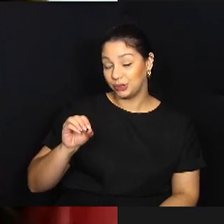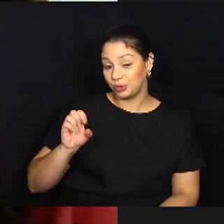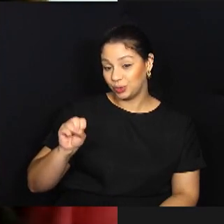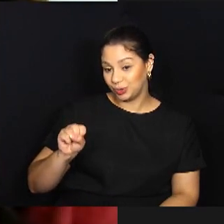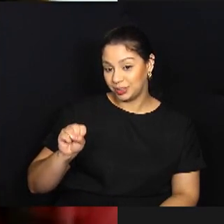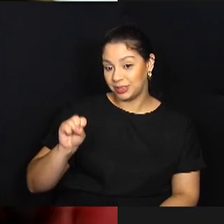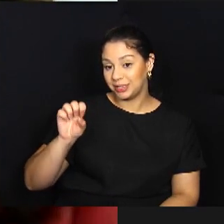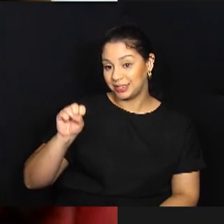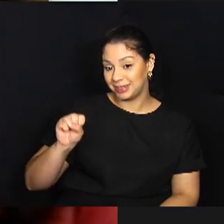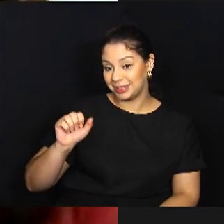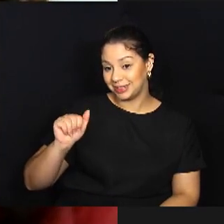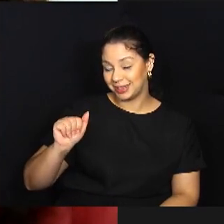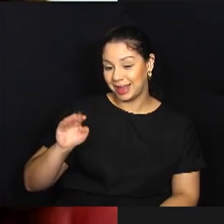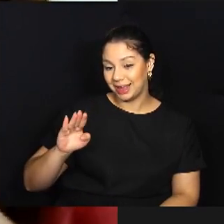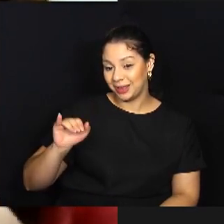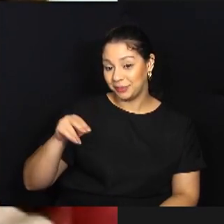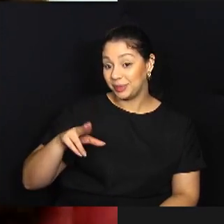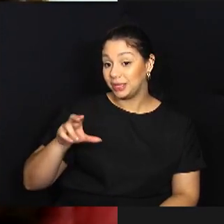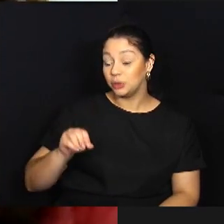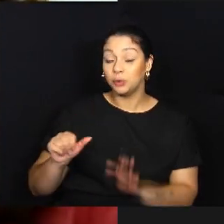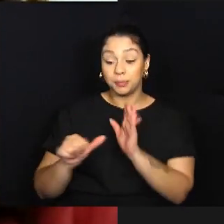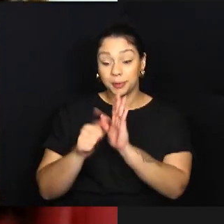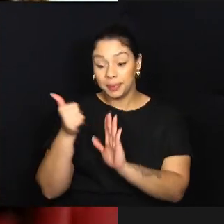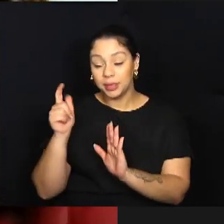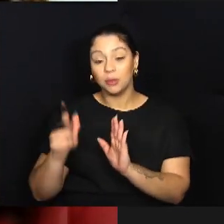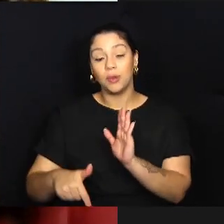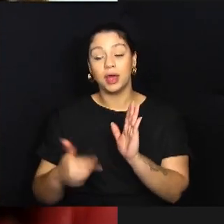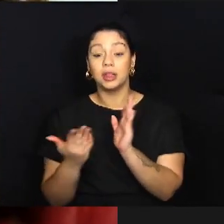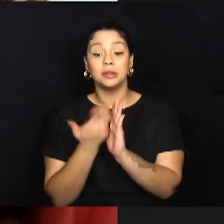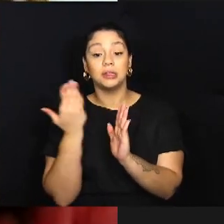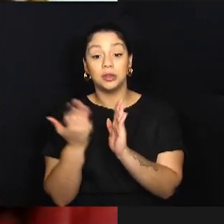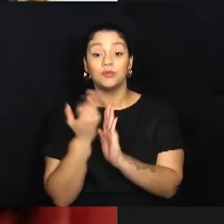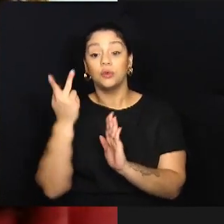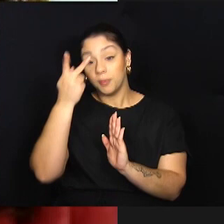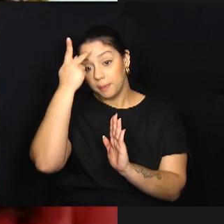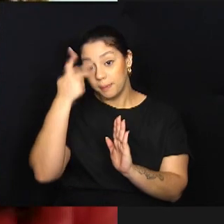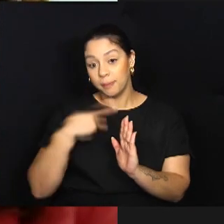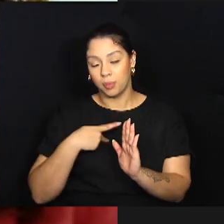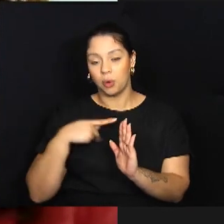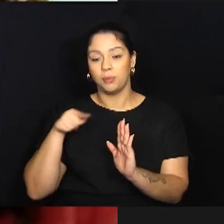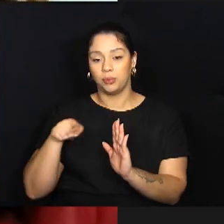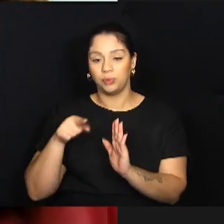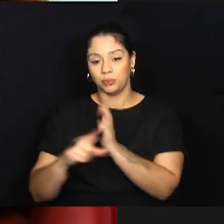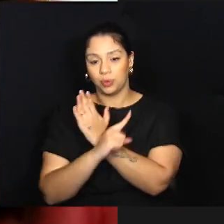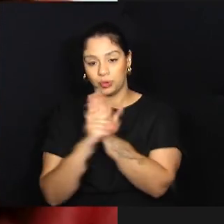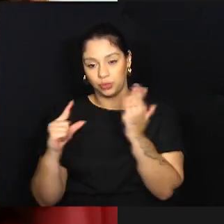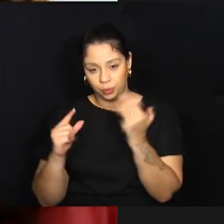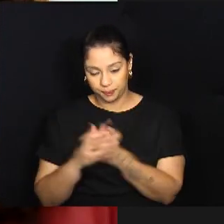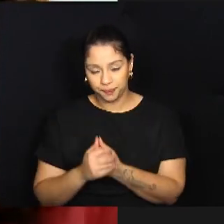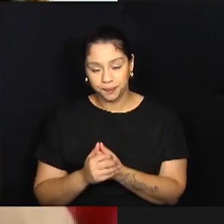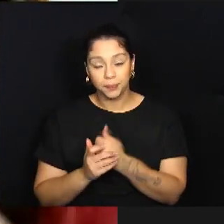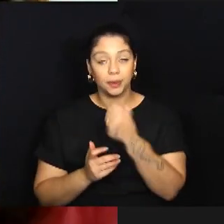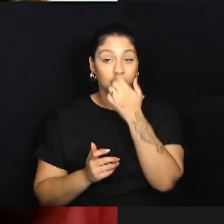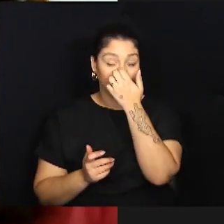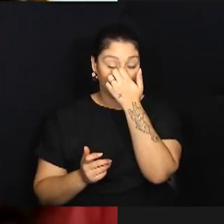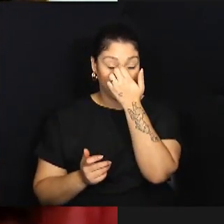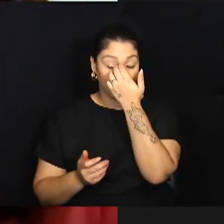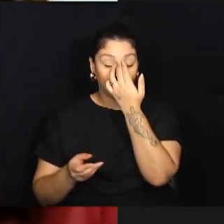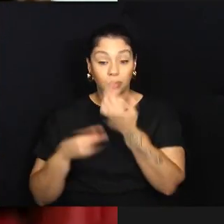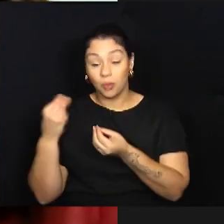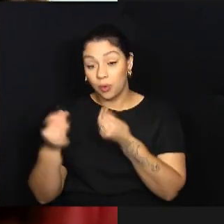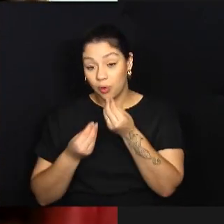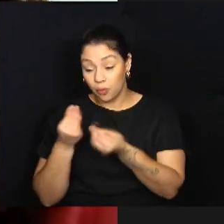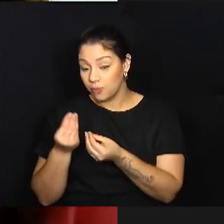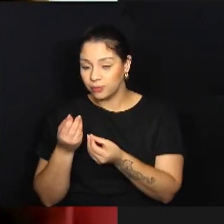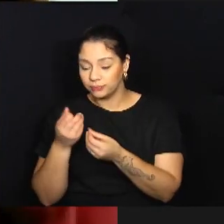primeiro pela biografia dele, os lugares onde ele nasceu, os lugares onde ele viveu, o que ele passou, e pegamos uma das